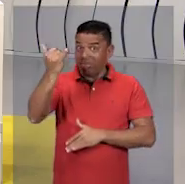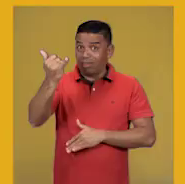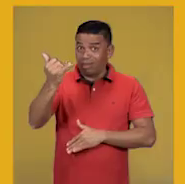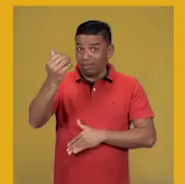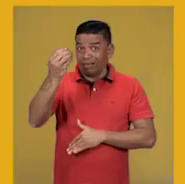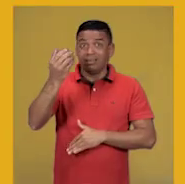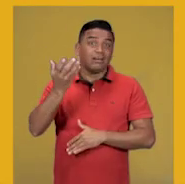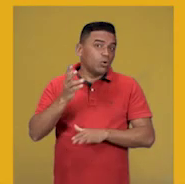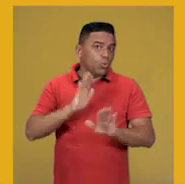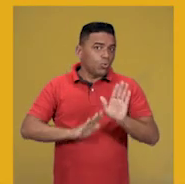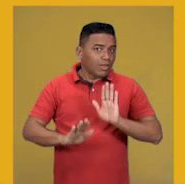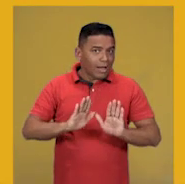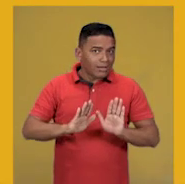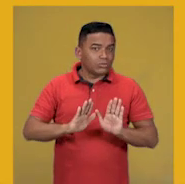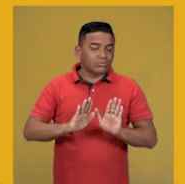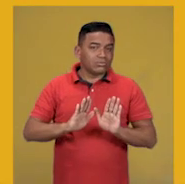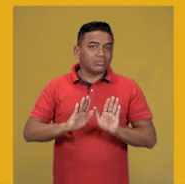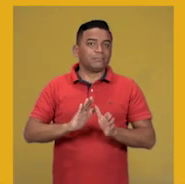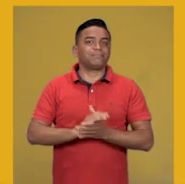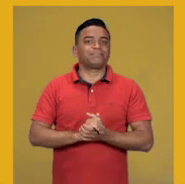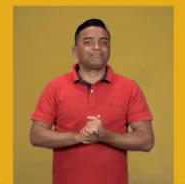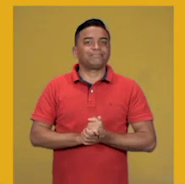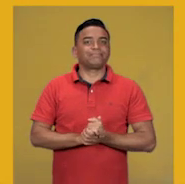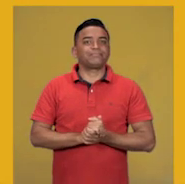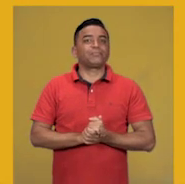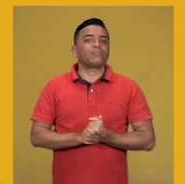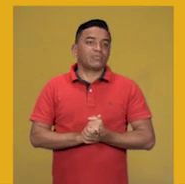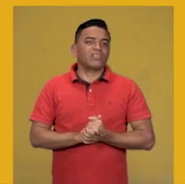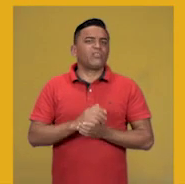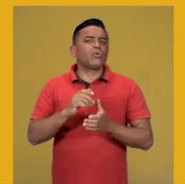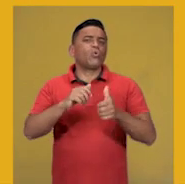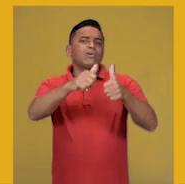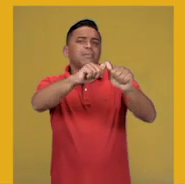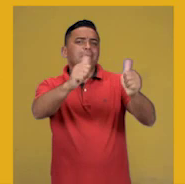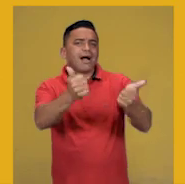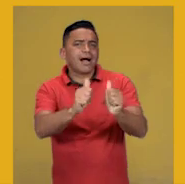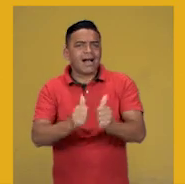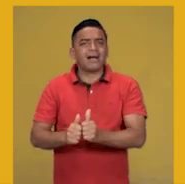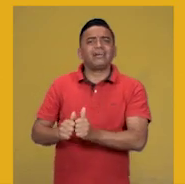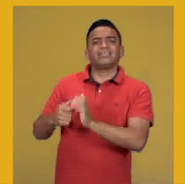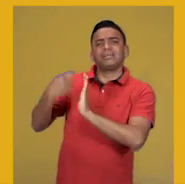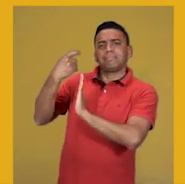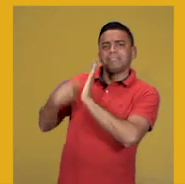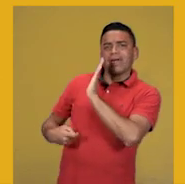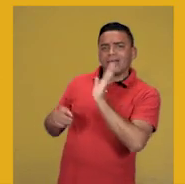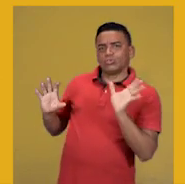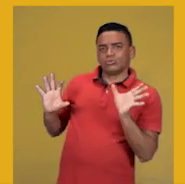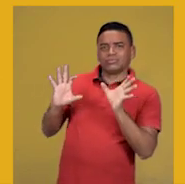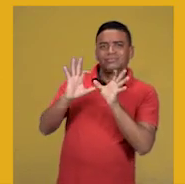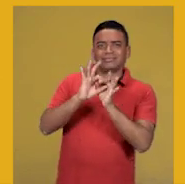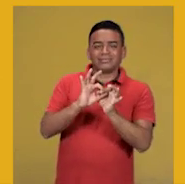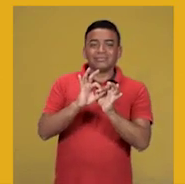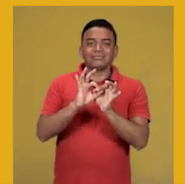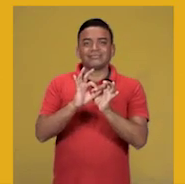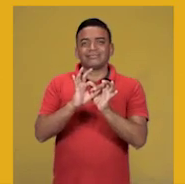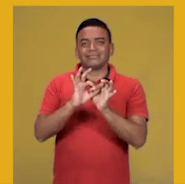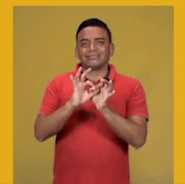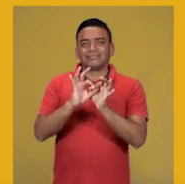No texto publicitário são utilizados recursos verbais e não verbais para transmitir a mensagem e associar o any place you